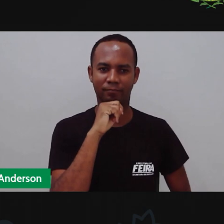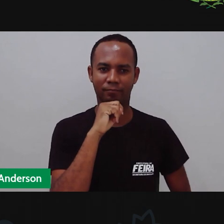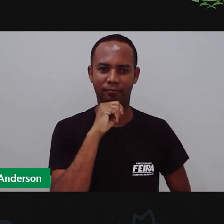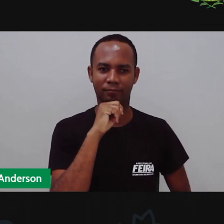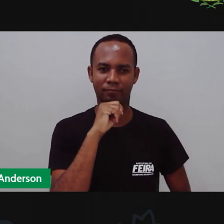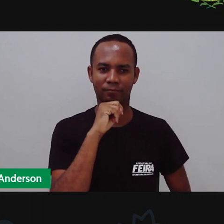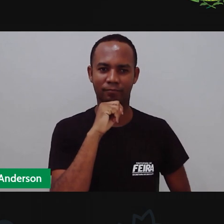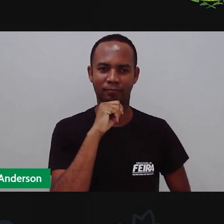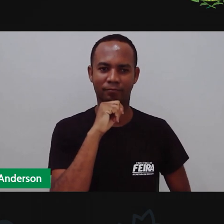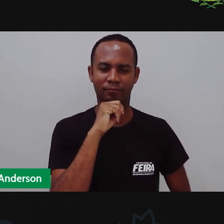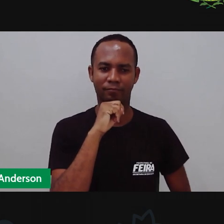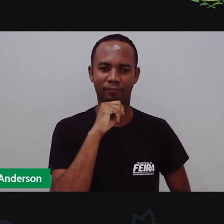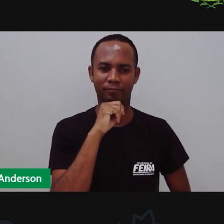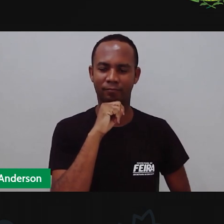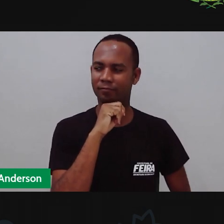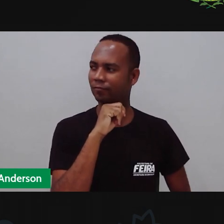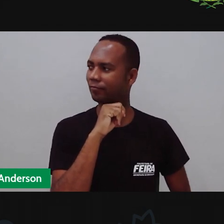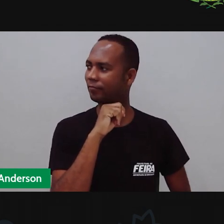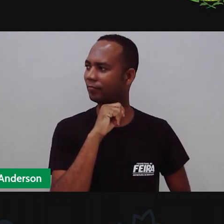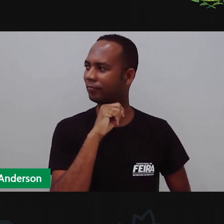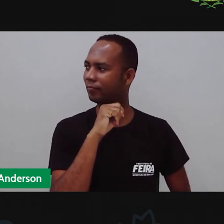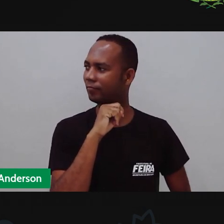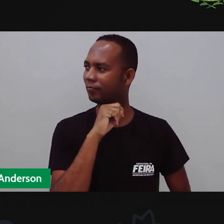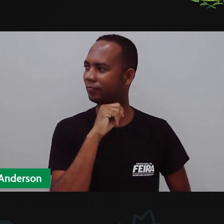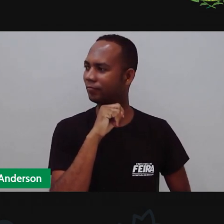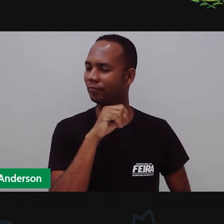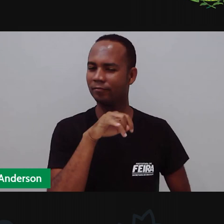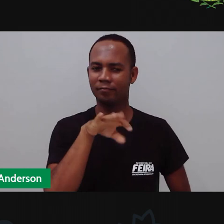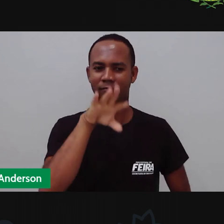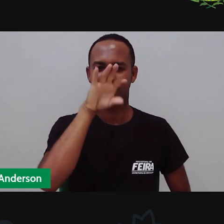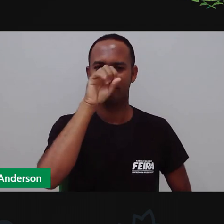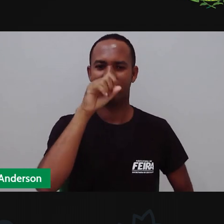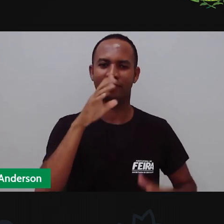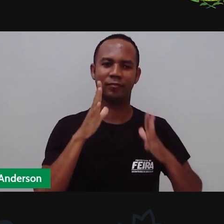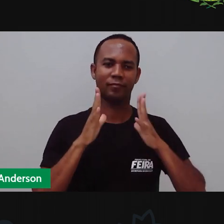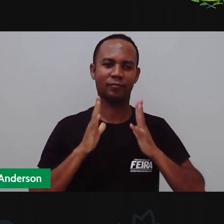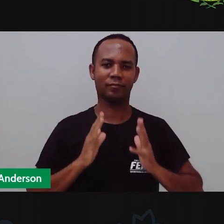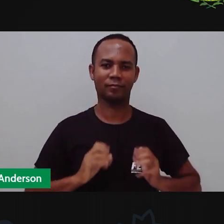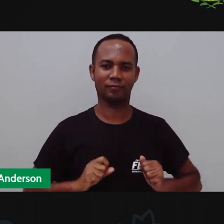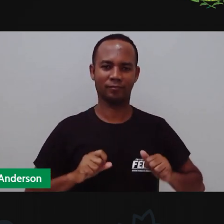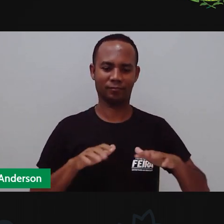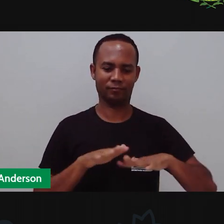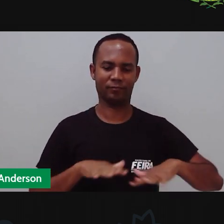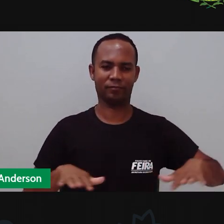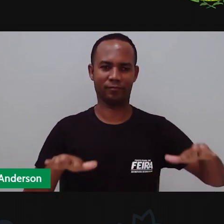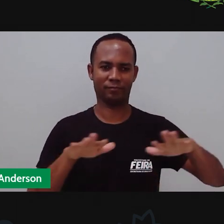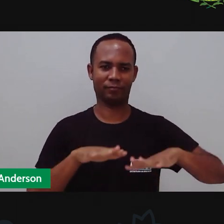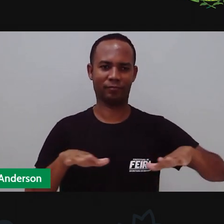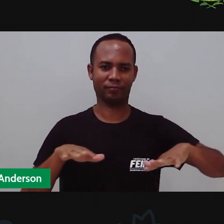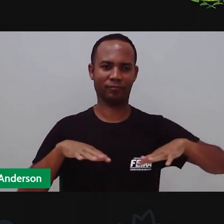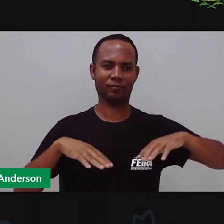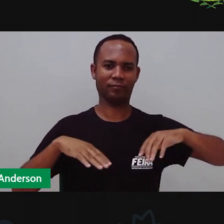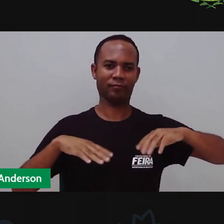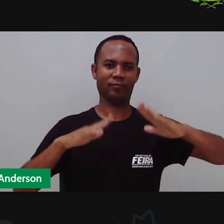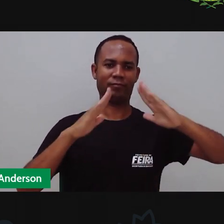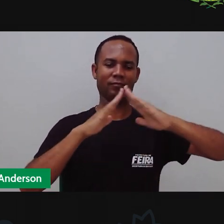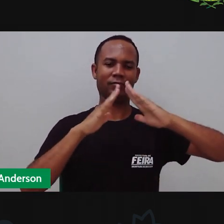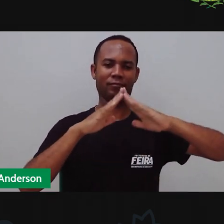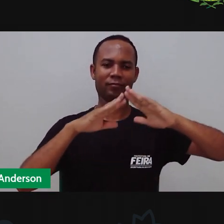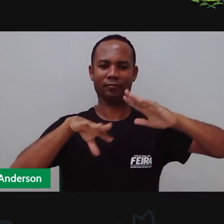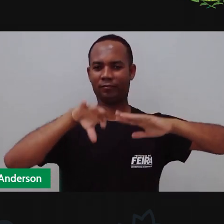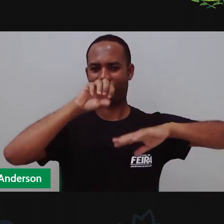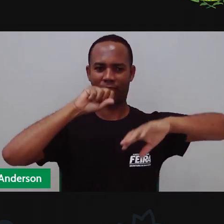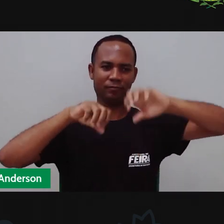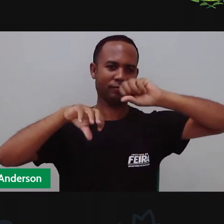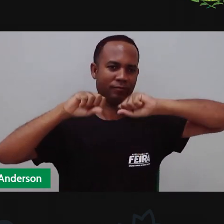O cheiro? É, dizer o que é. Um cheirinho de casa limpa. Cheirinho de quando a gente tá deixando a casa bem cheirosa.